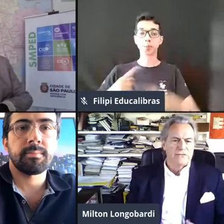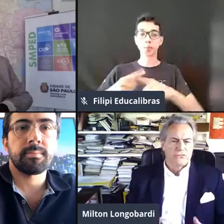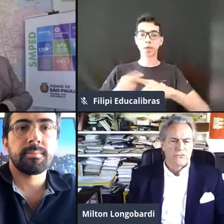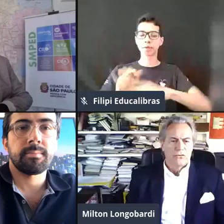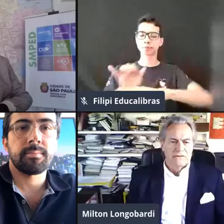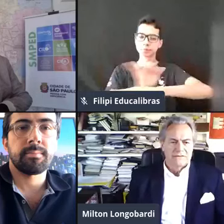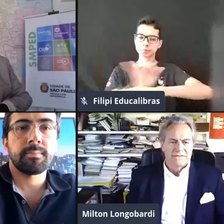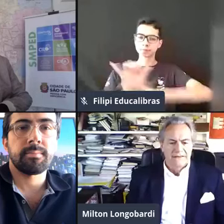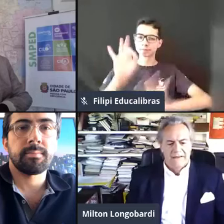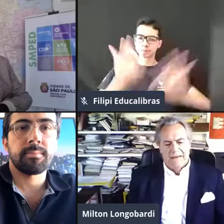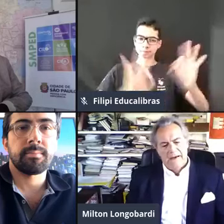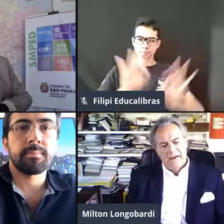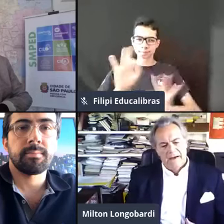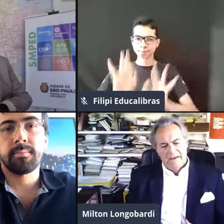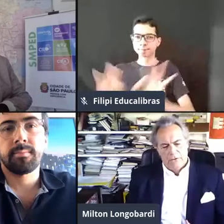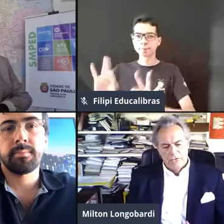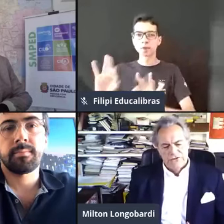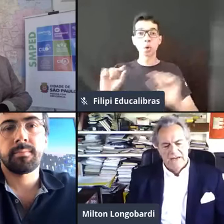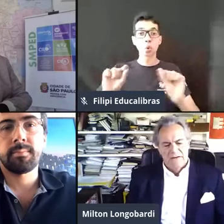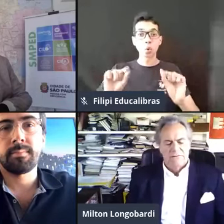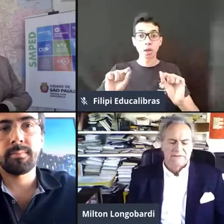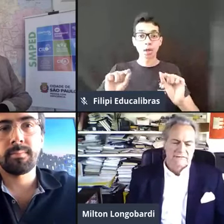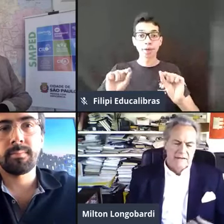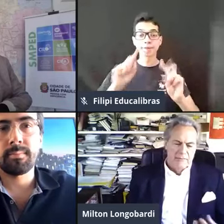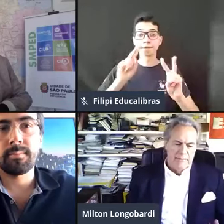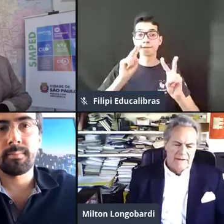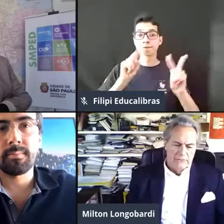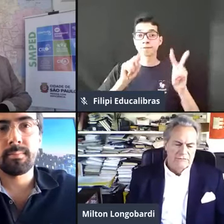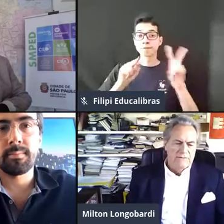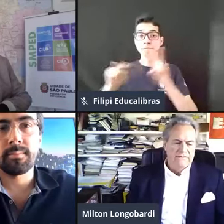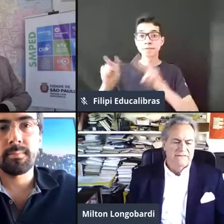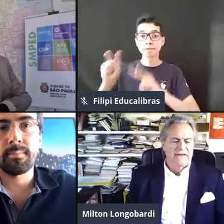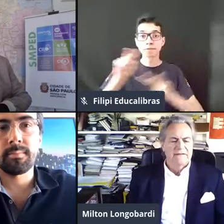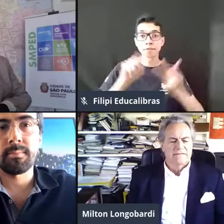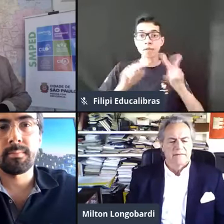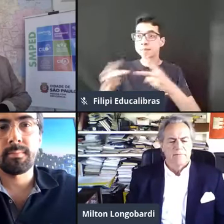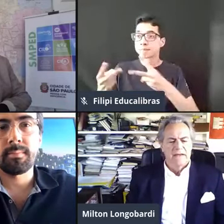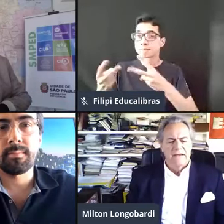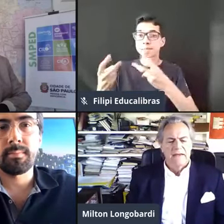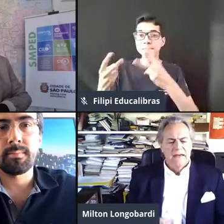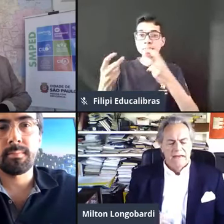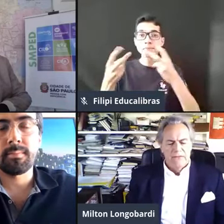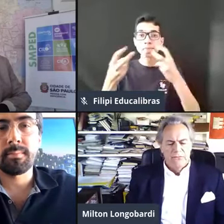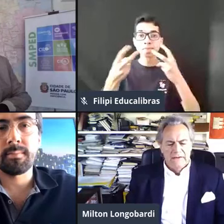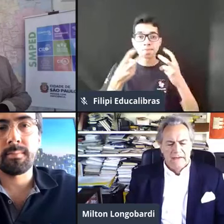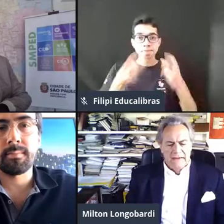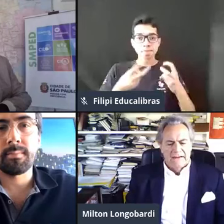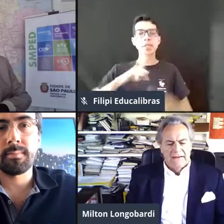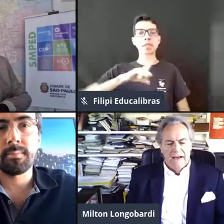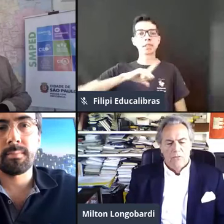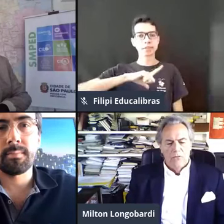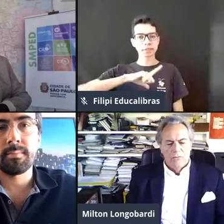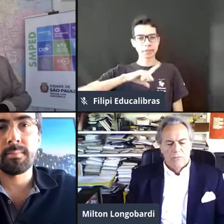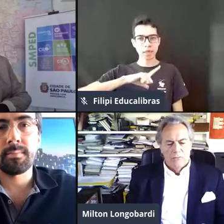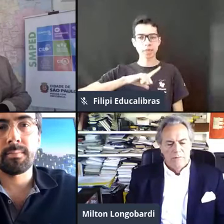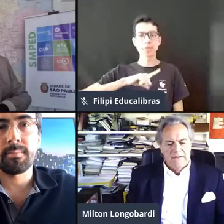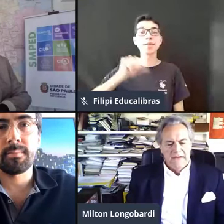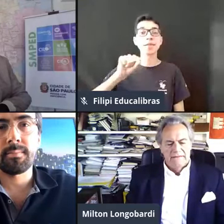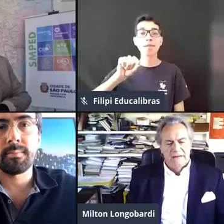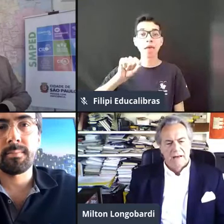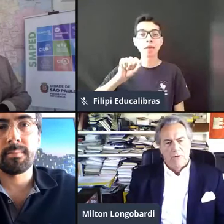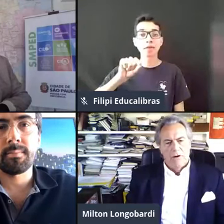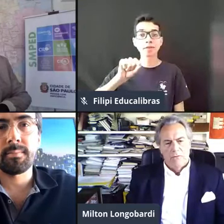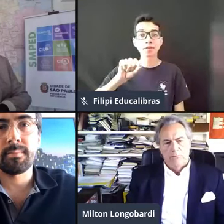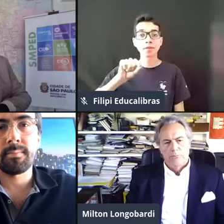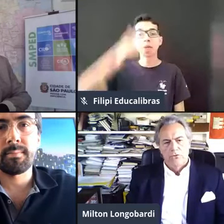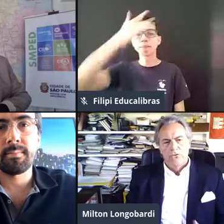as pessoas longevas, para os deficientes também, enfim, criar um